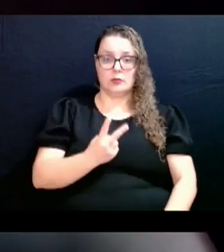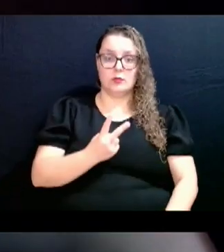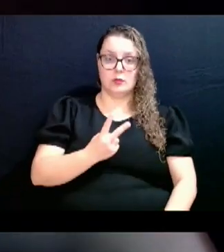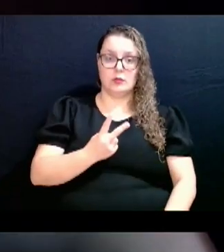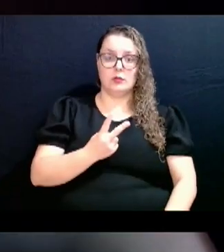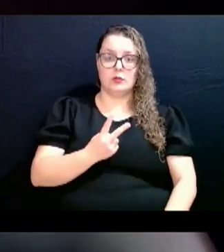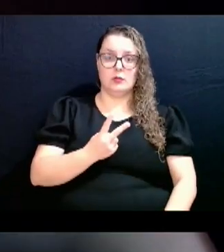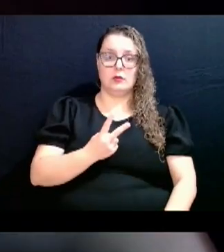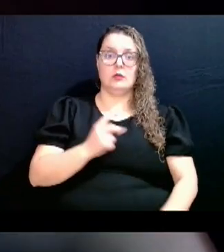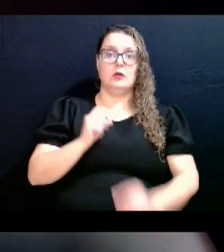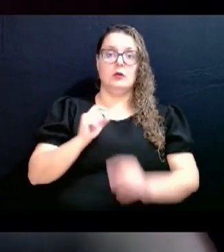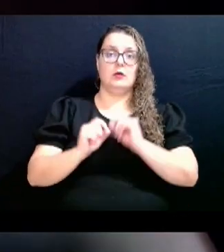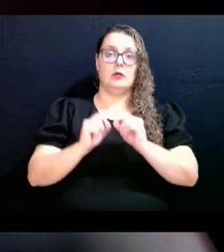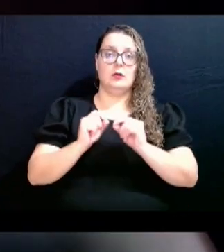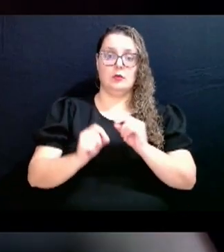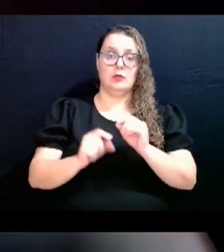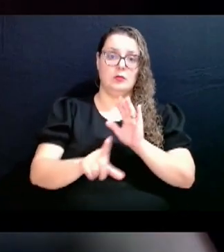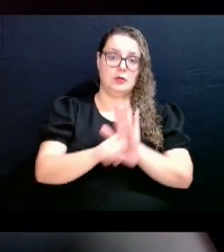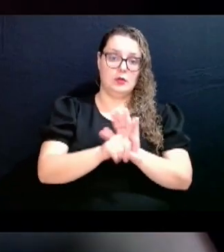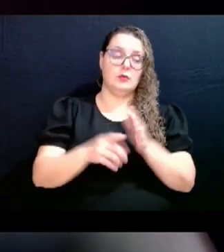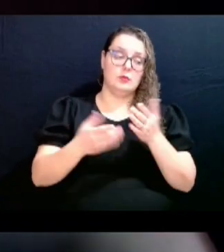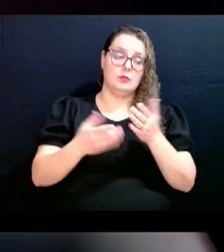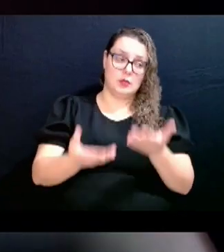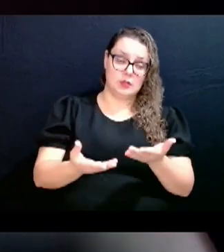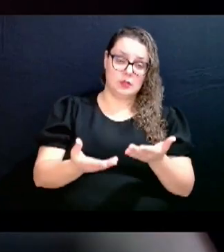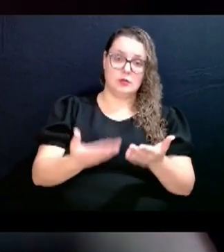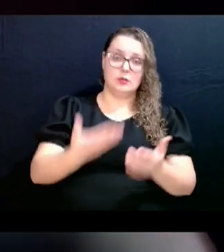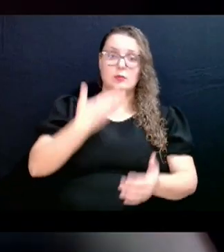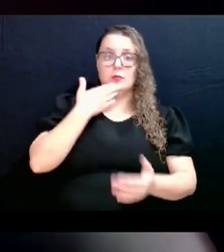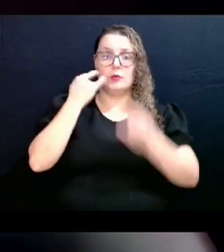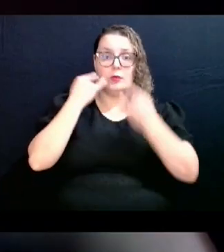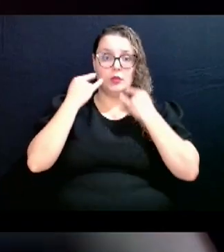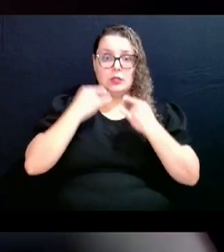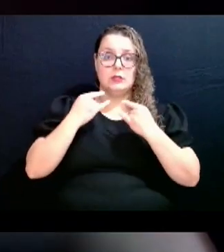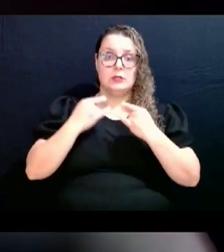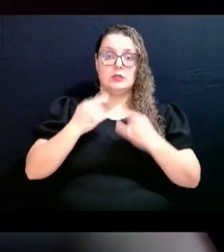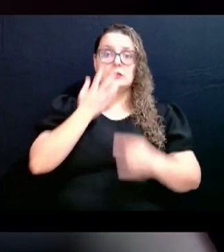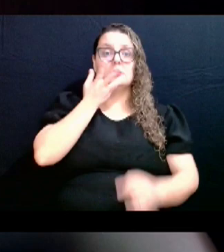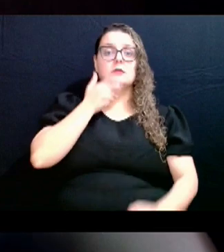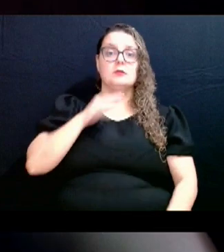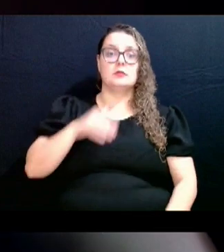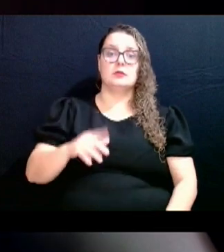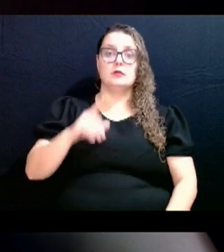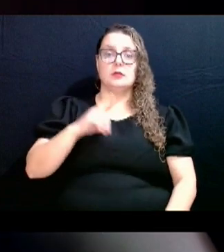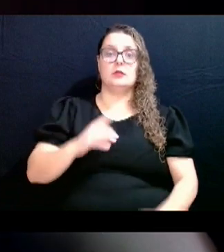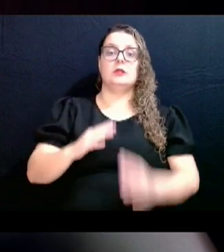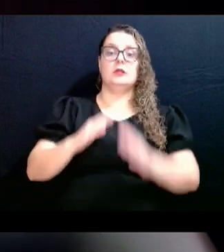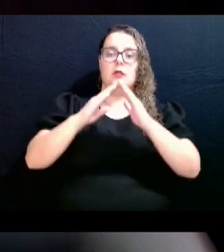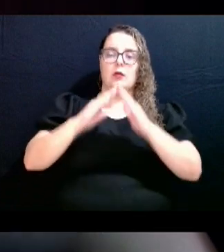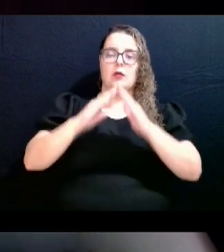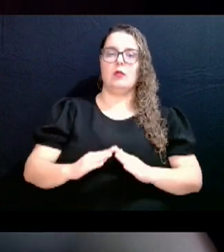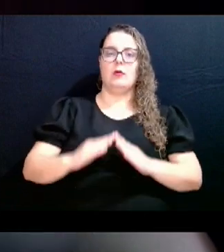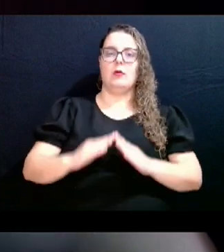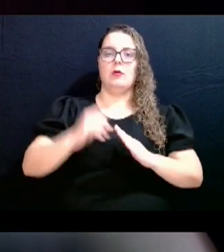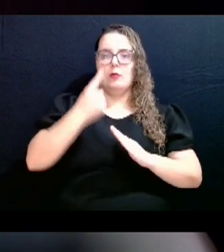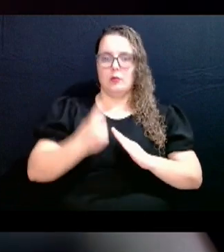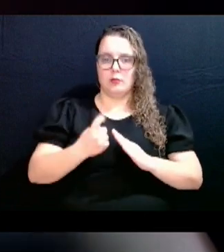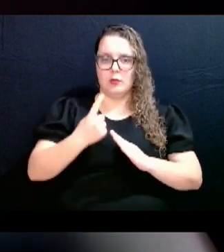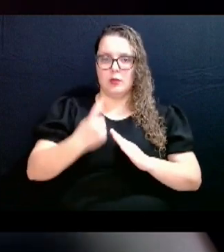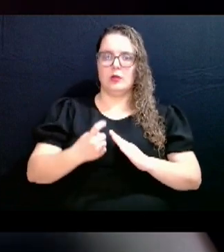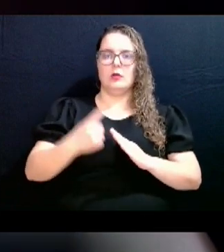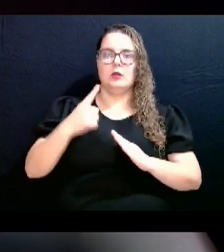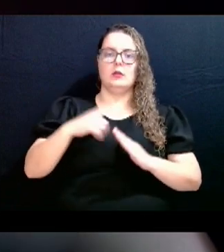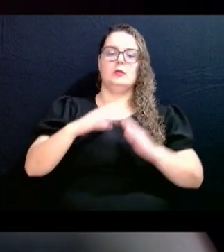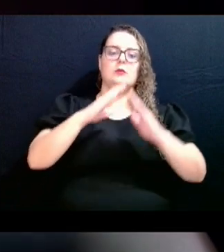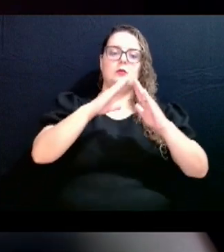a lei prevê para o melhor interesse da criança é que ela tenha uma residência. Então, geralmente ela tem uma residência